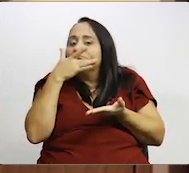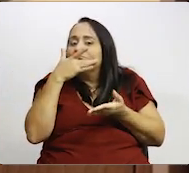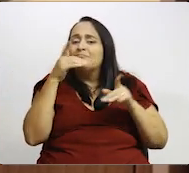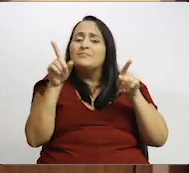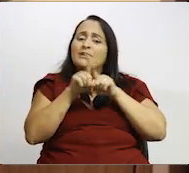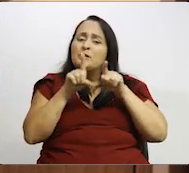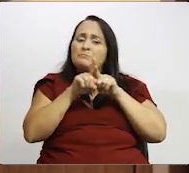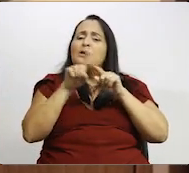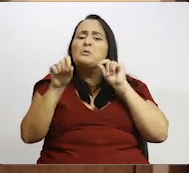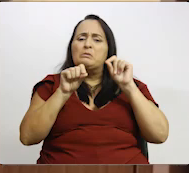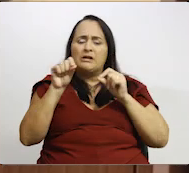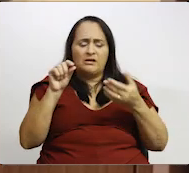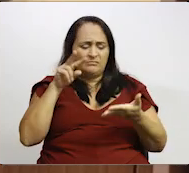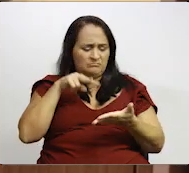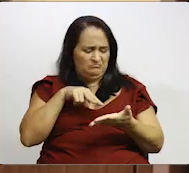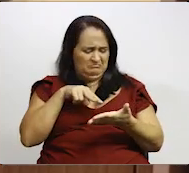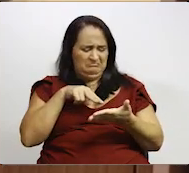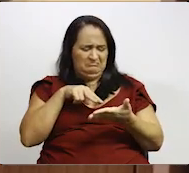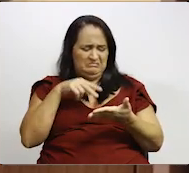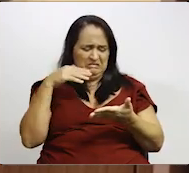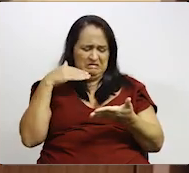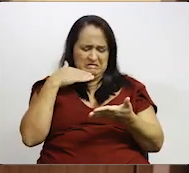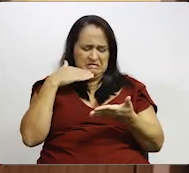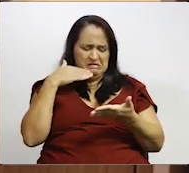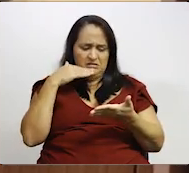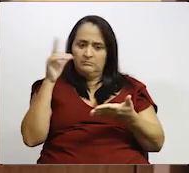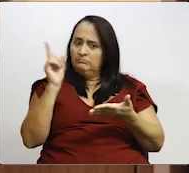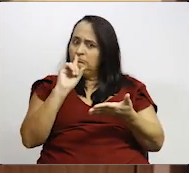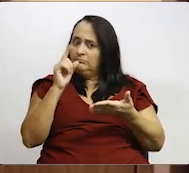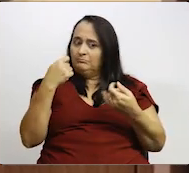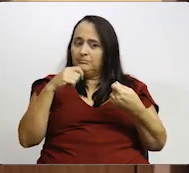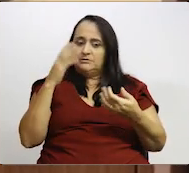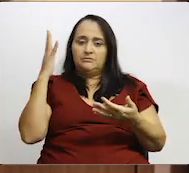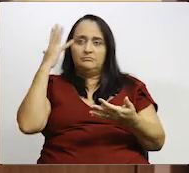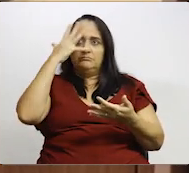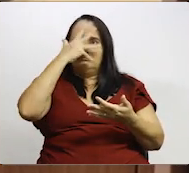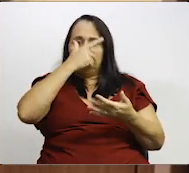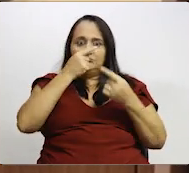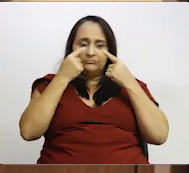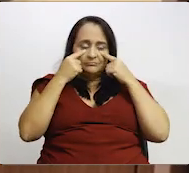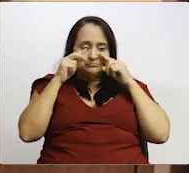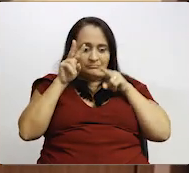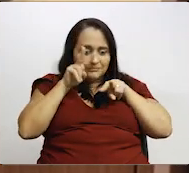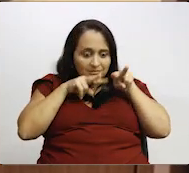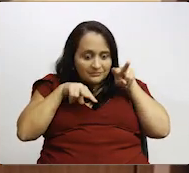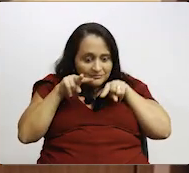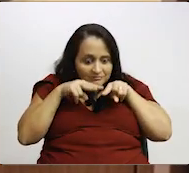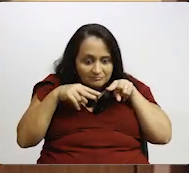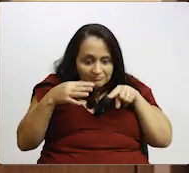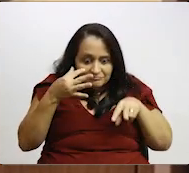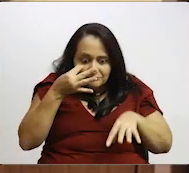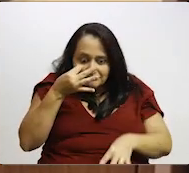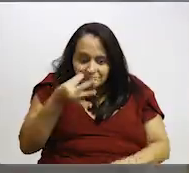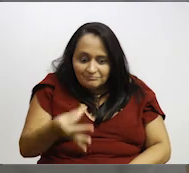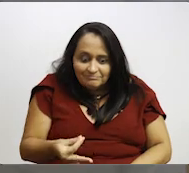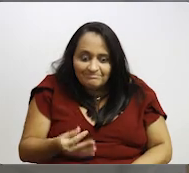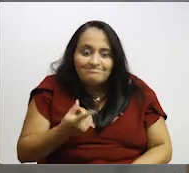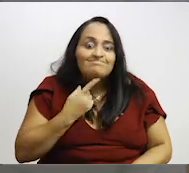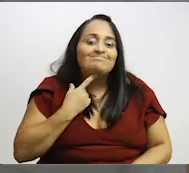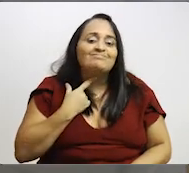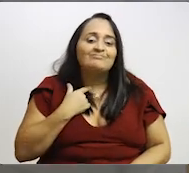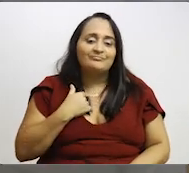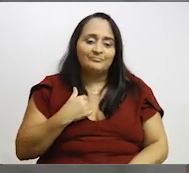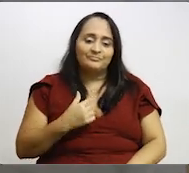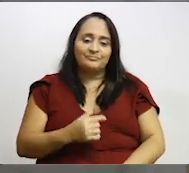que prestar atenção na aparência da pizza. Porque, como já dizia meu professor, né, Primeiro a gente começa a comer com